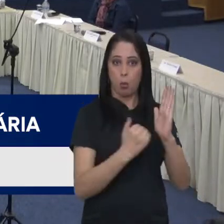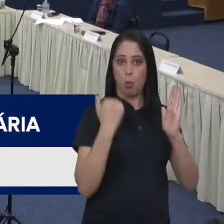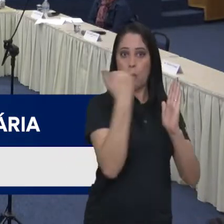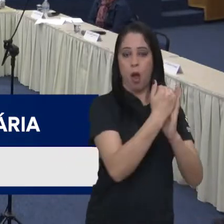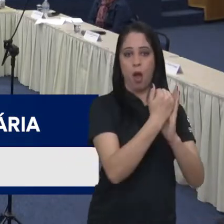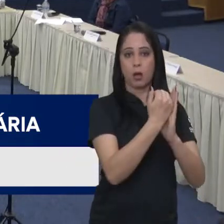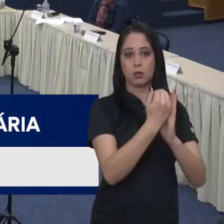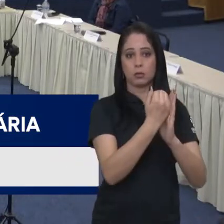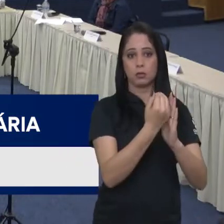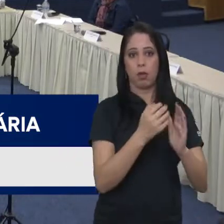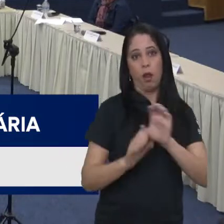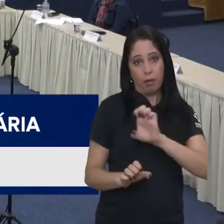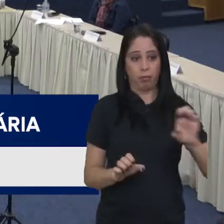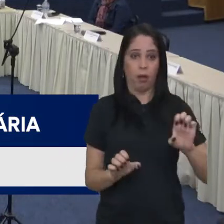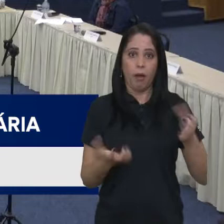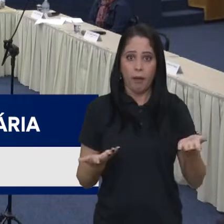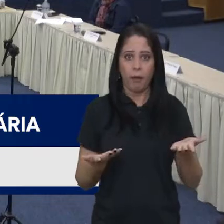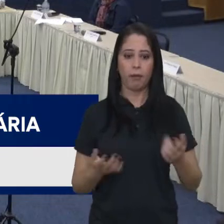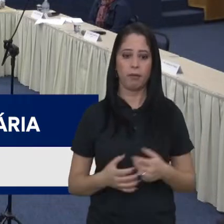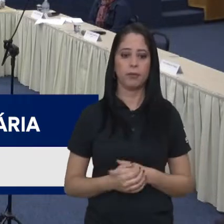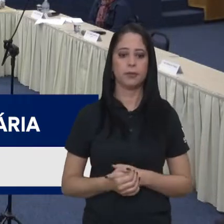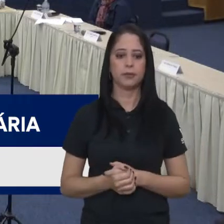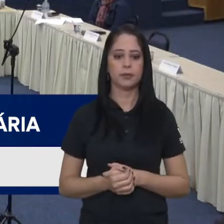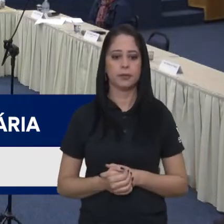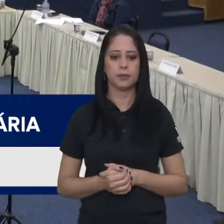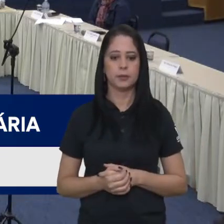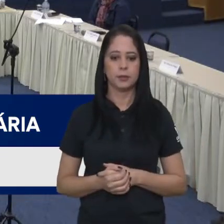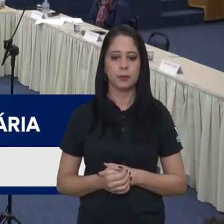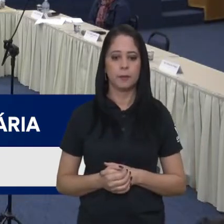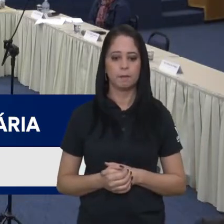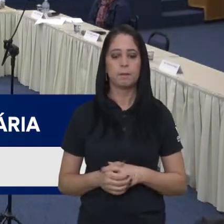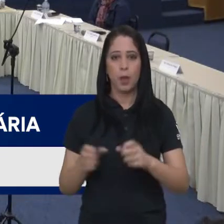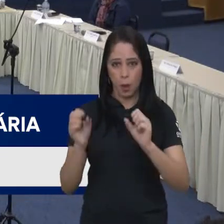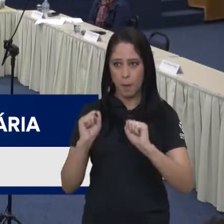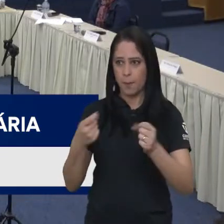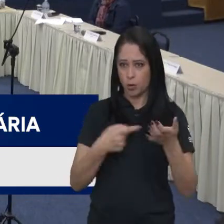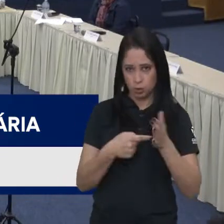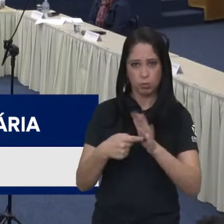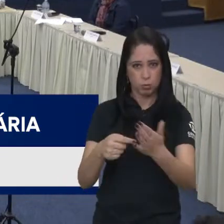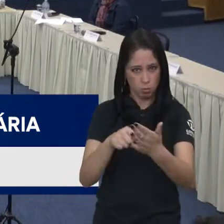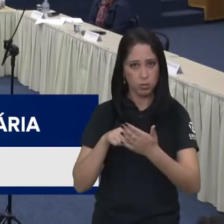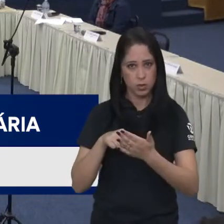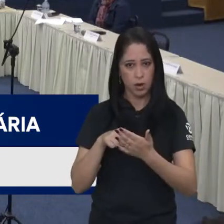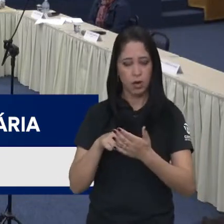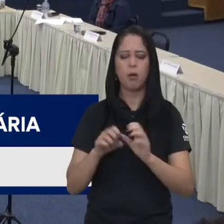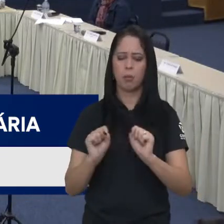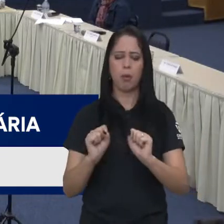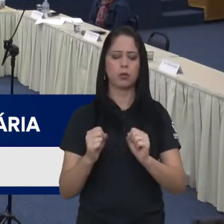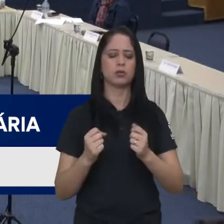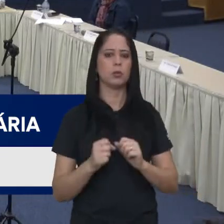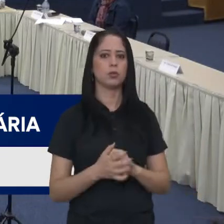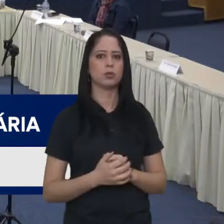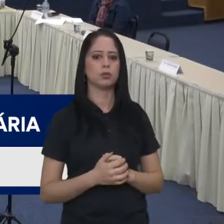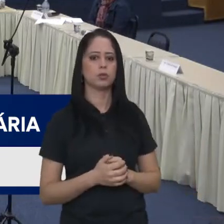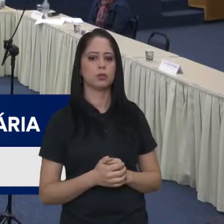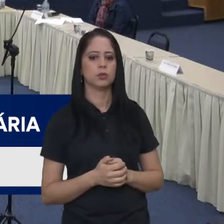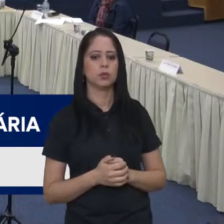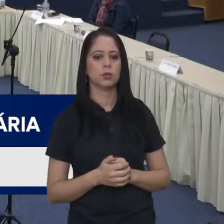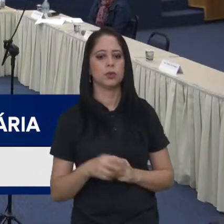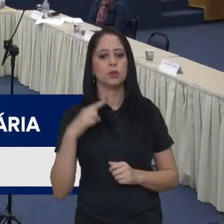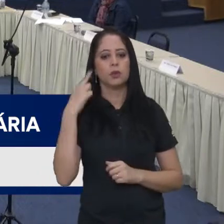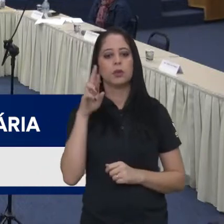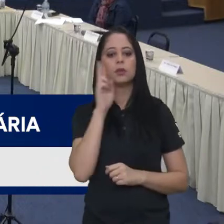são públicos, não tem problema nenhum, não tem segredo de justiça, não. Para colocar na nossa relatória da comissão? eu vou pedir o doutor Zé Luiz em caminho. bom.